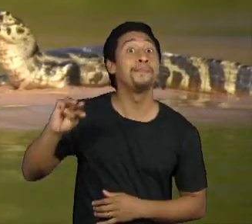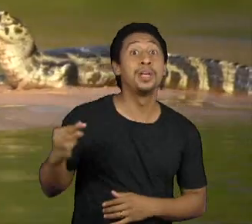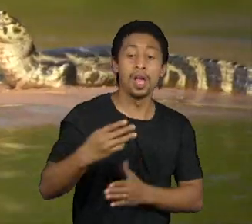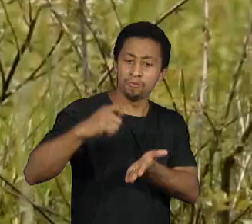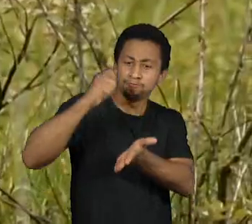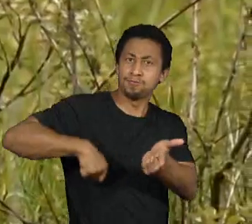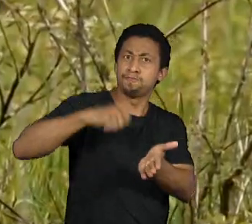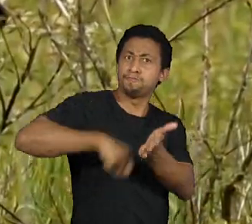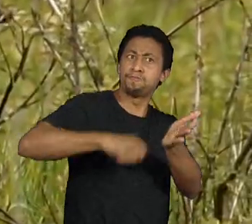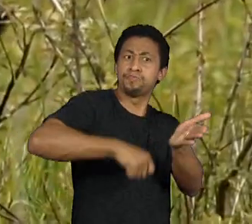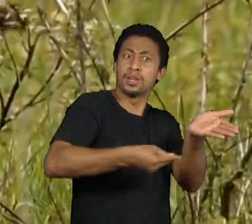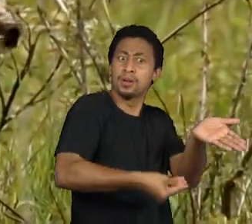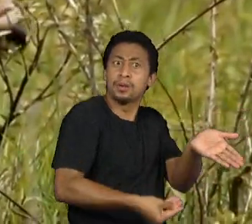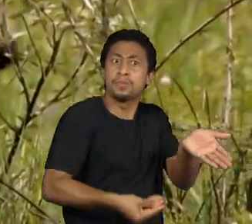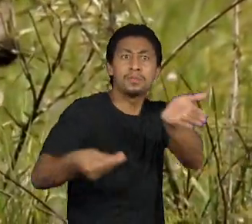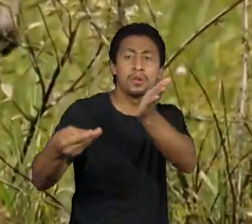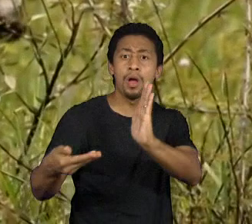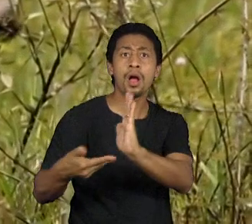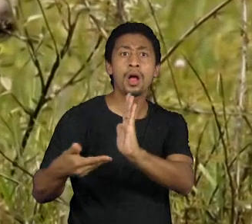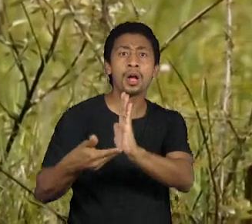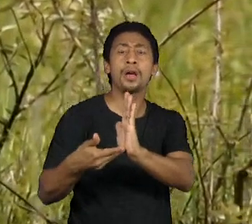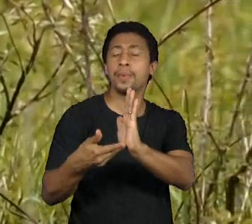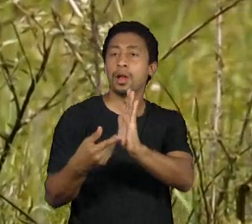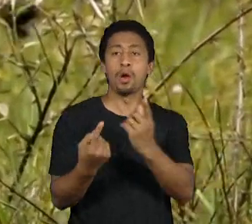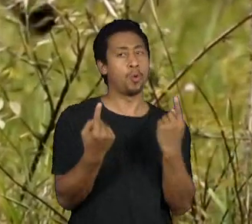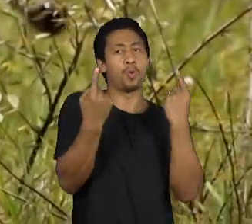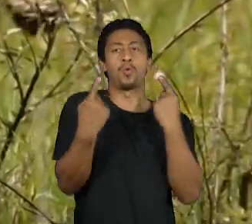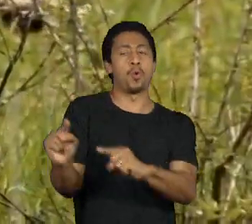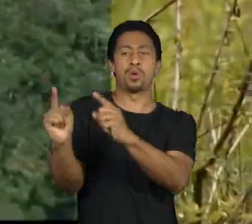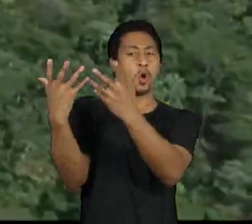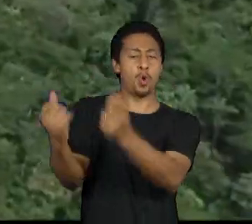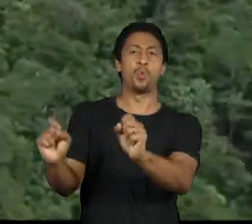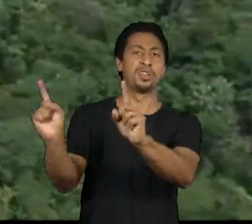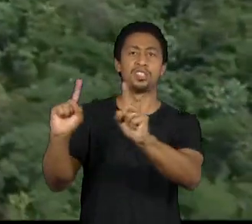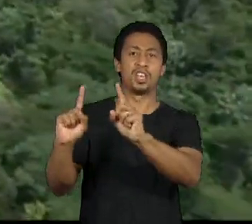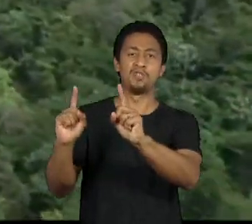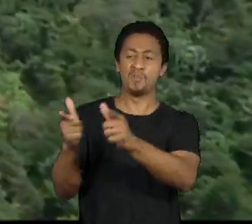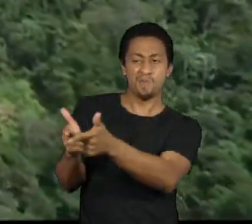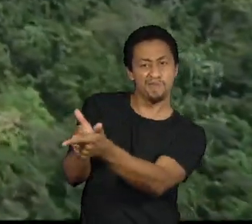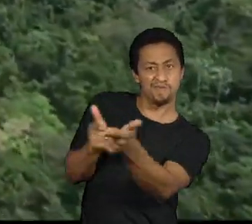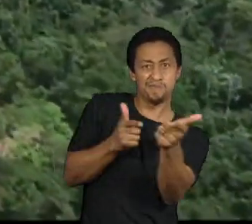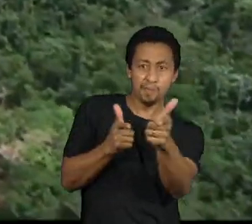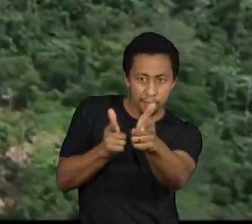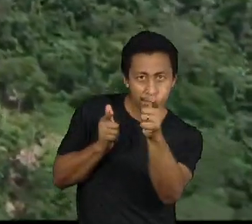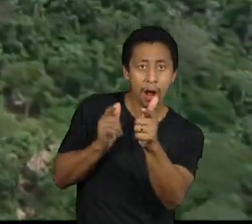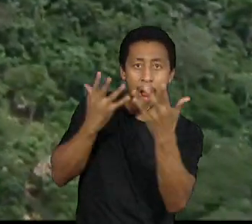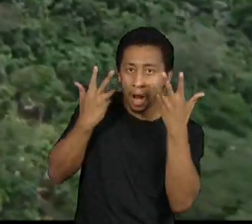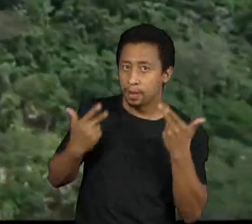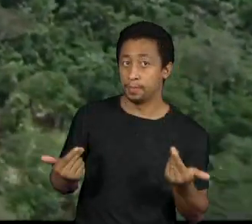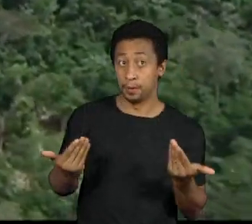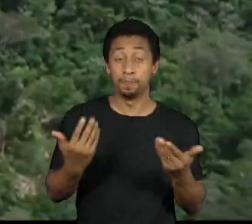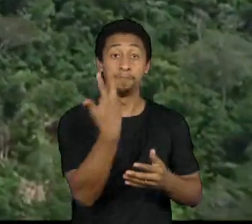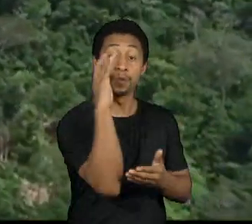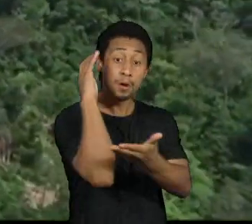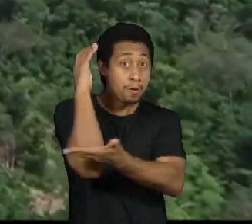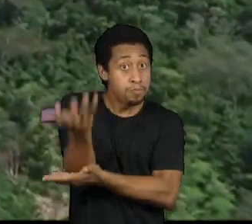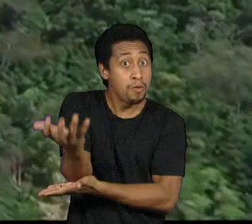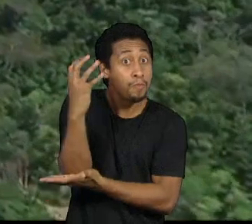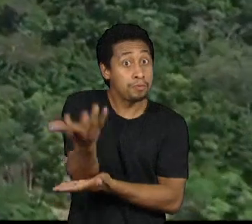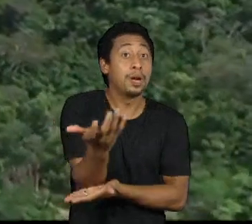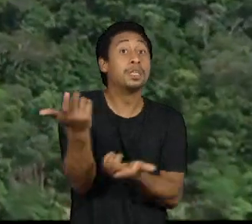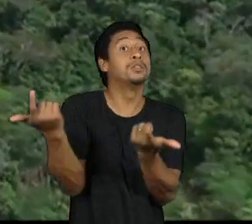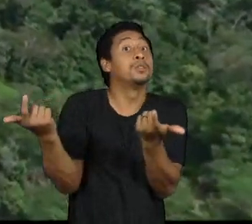documento encaminhado à Câmara contra a caça de animais. O desmatamento na Amazônia diminuiu